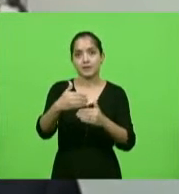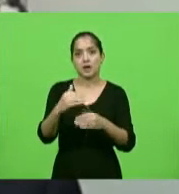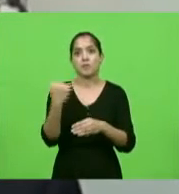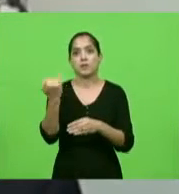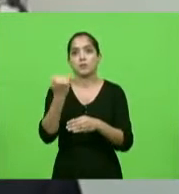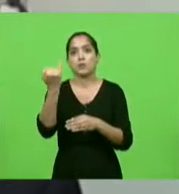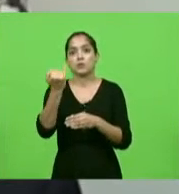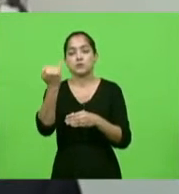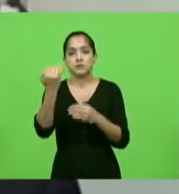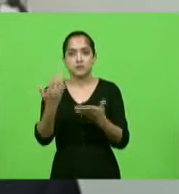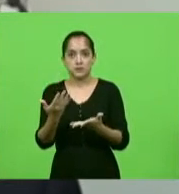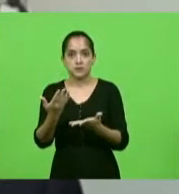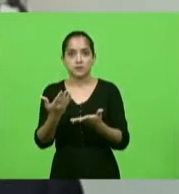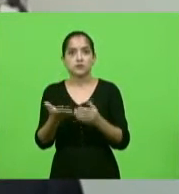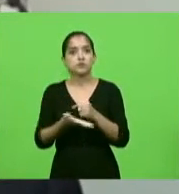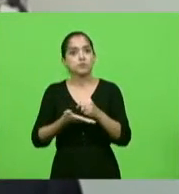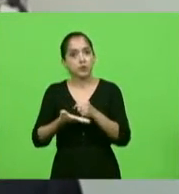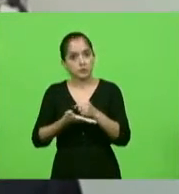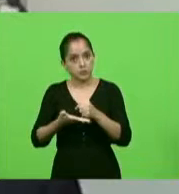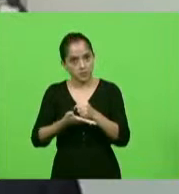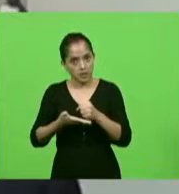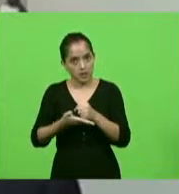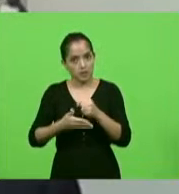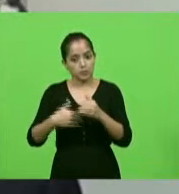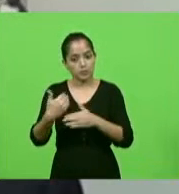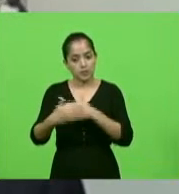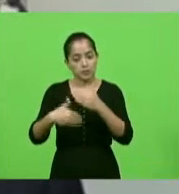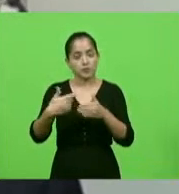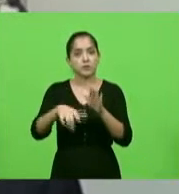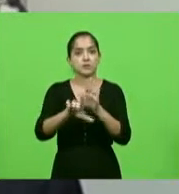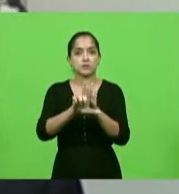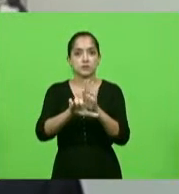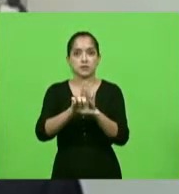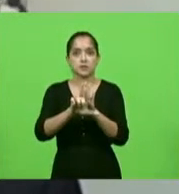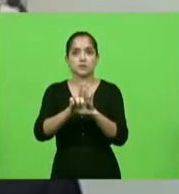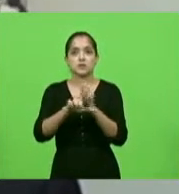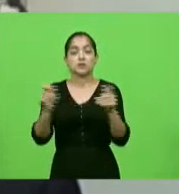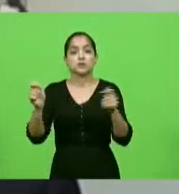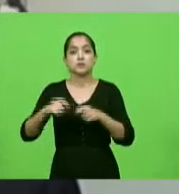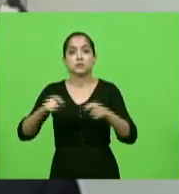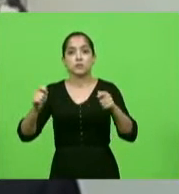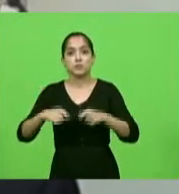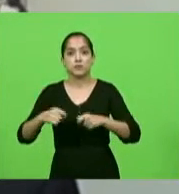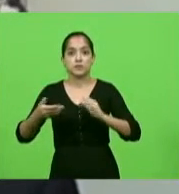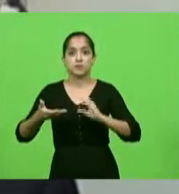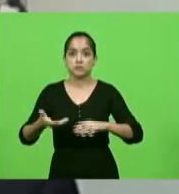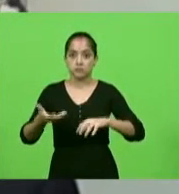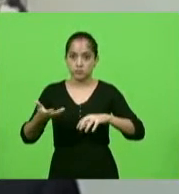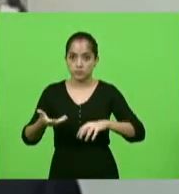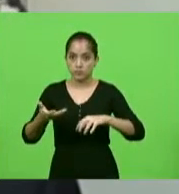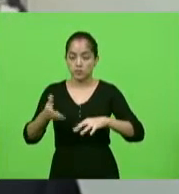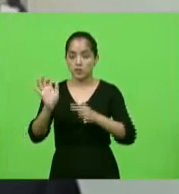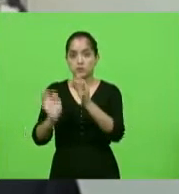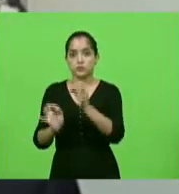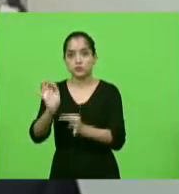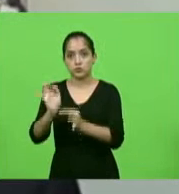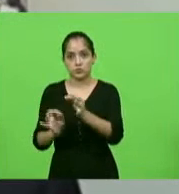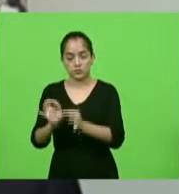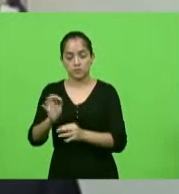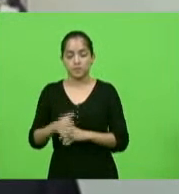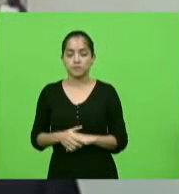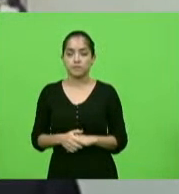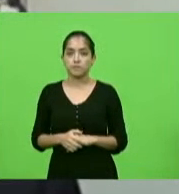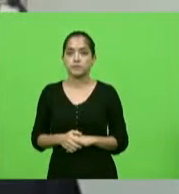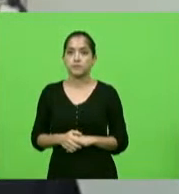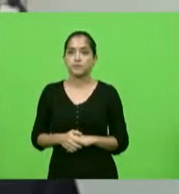ao exercício pleno e pautado pelo devido processo legal da competência do Senado processar e julgar o presidente da